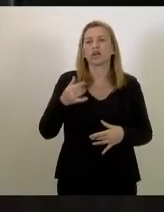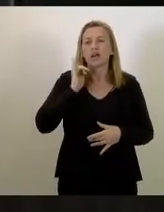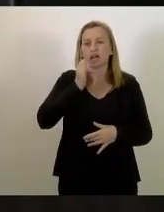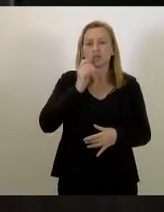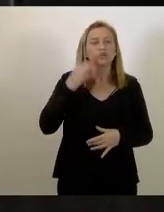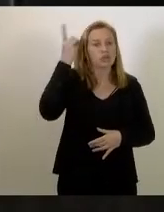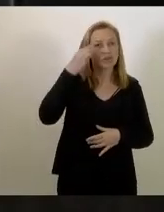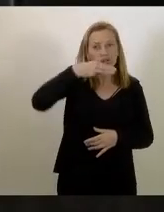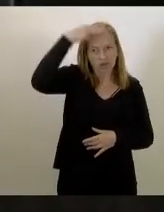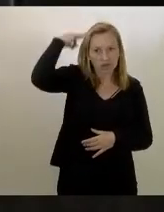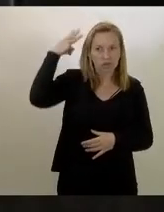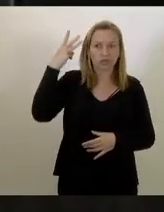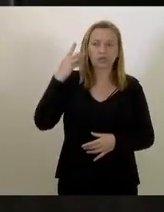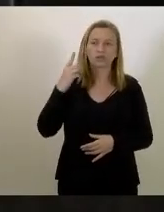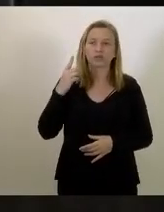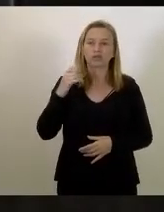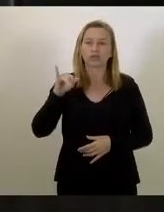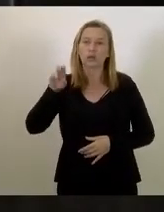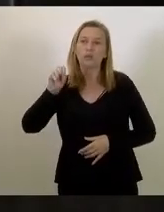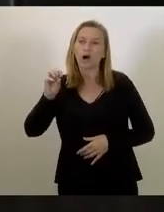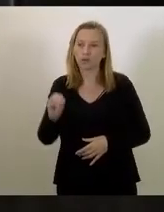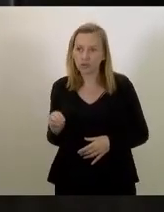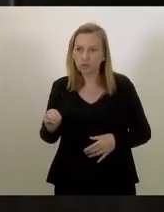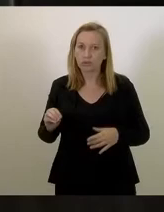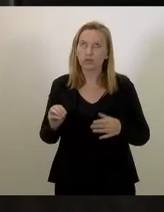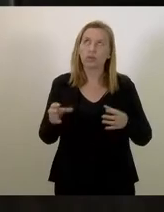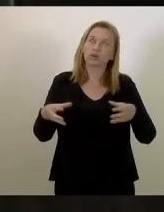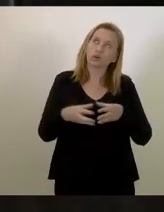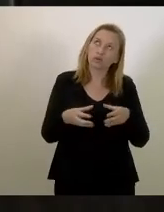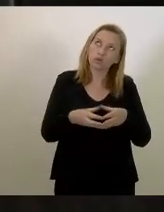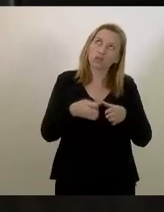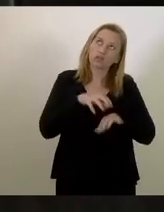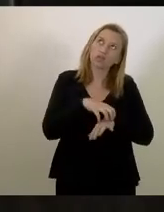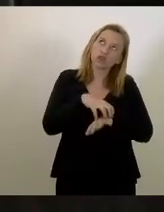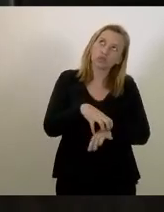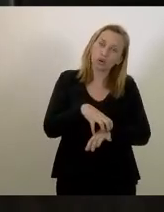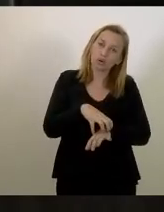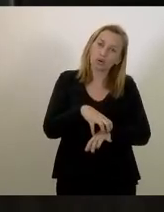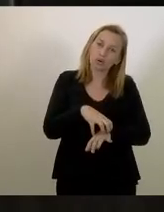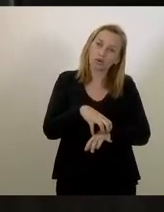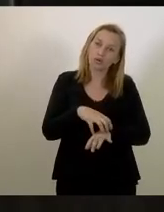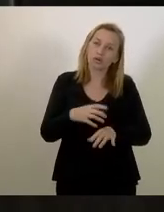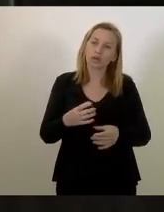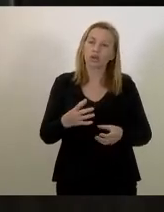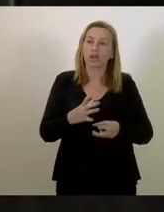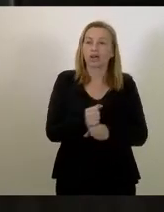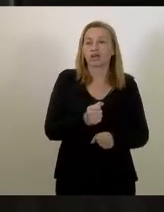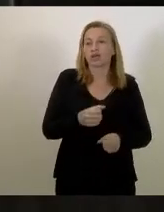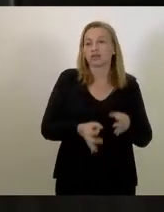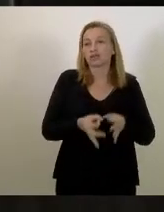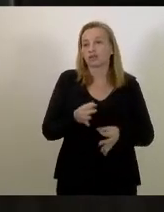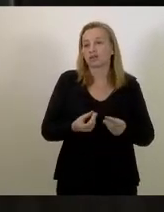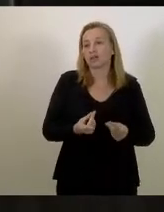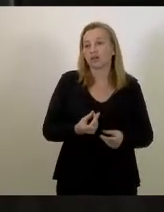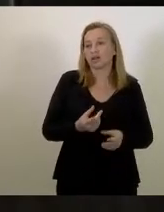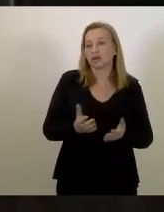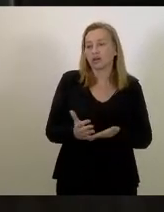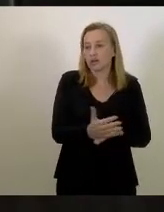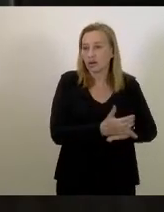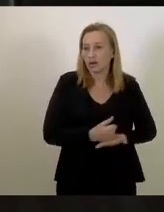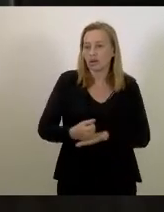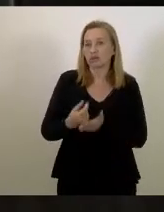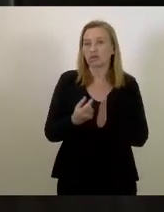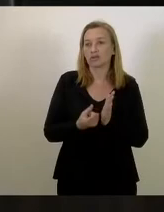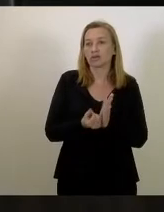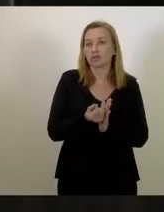Márcio Pacheco doutor Del Dau pendente de pareceres das comissões de transporte de tributação controle da arrecadação estadual de fiscalização